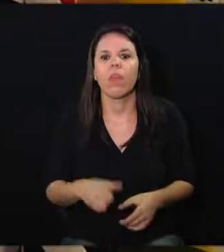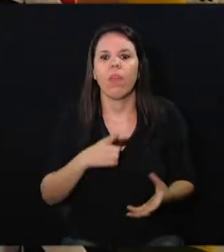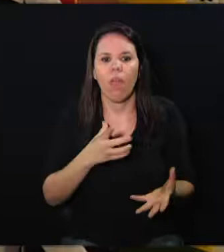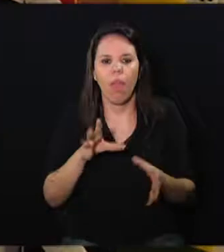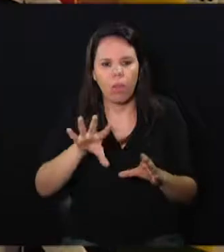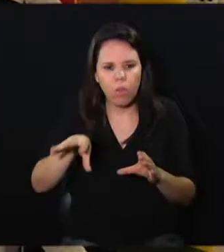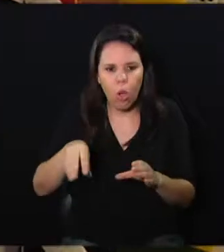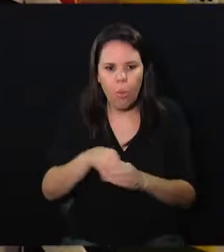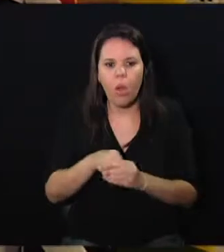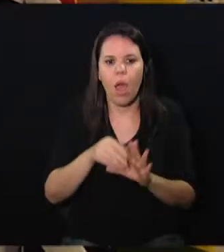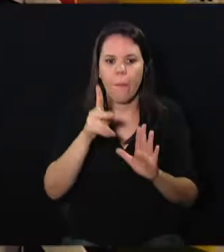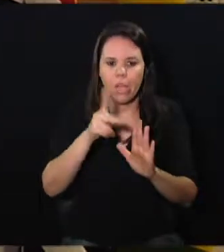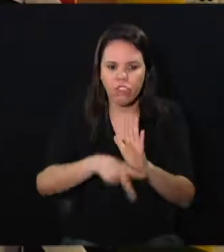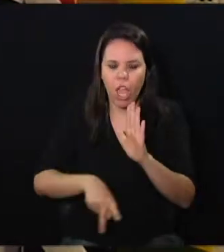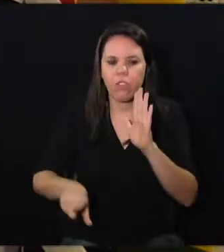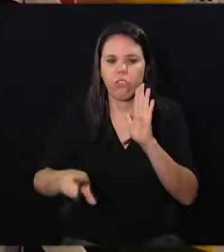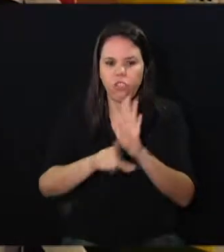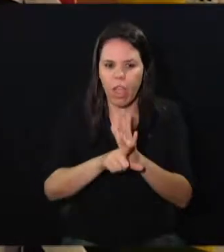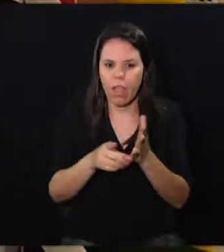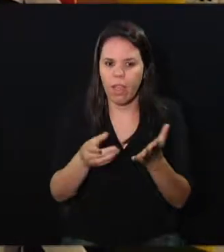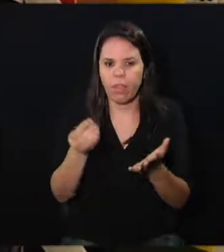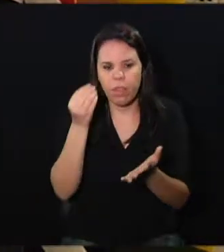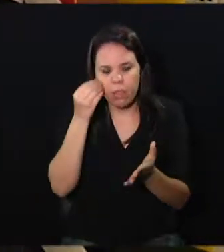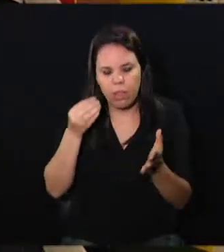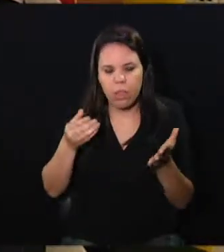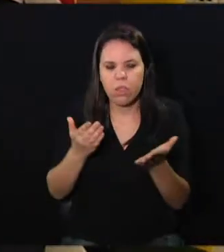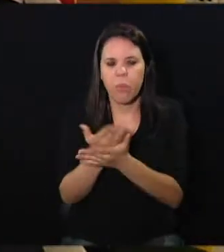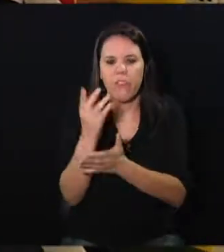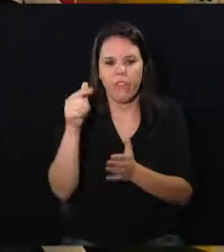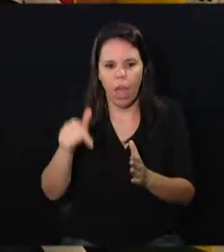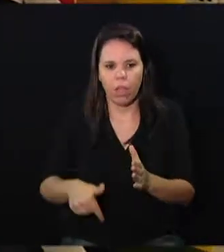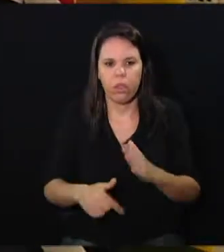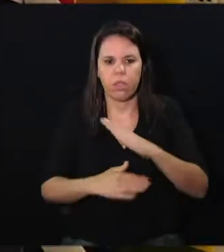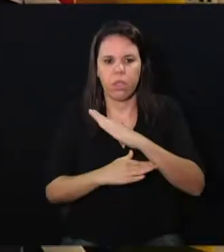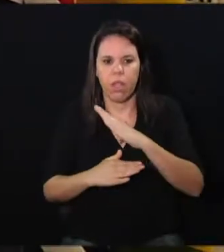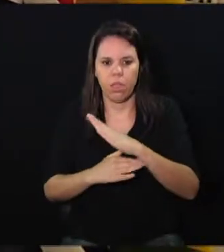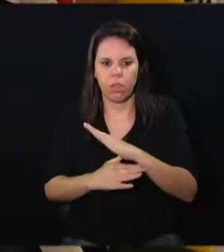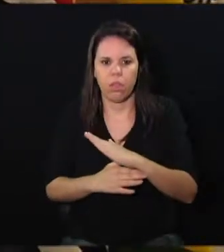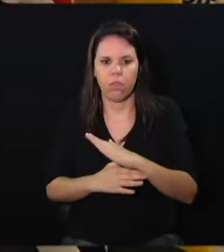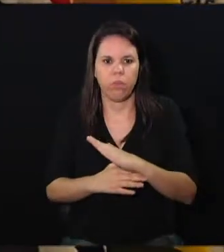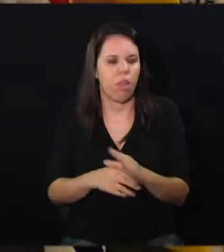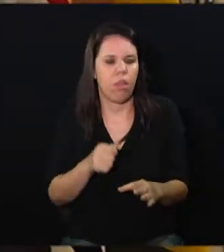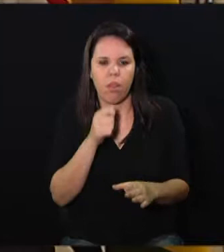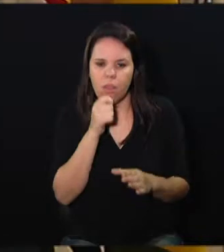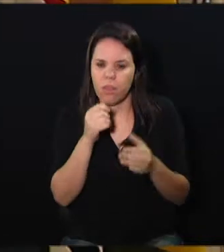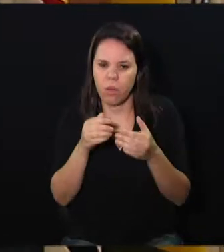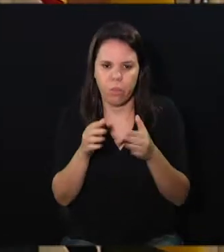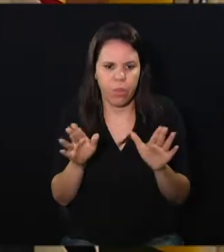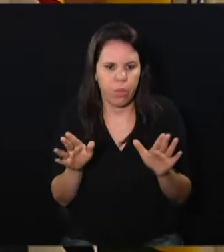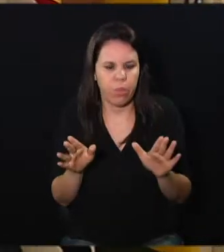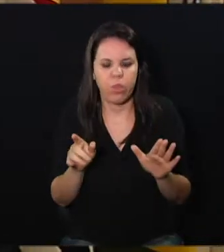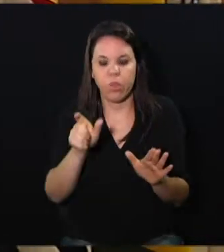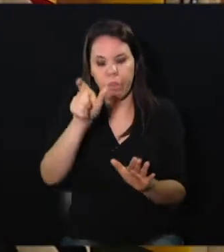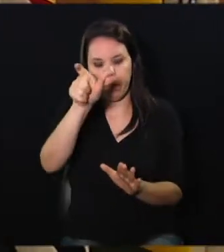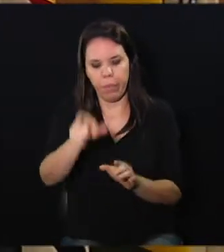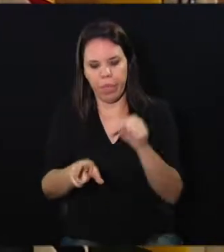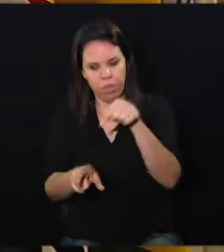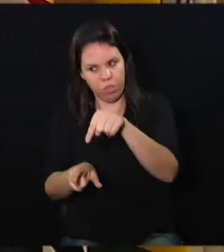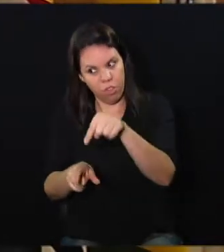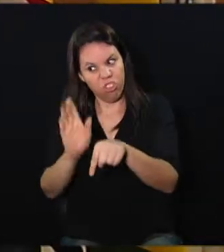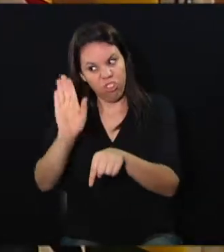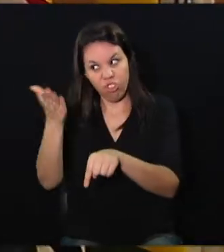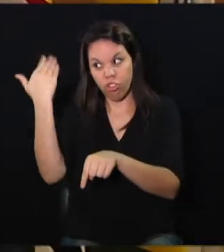incorporar em um projeto de lei que está sendo aprovado nessa Casa, é um projeto que não permite que aquele sujeito